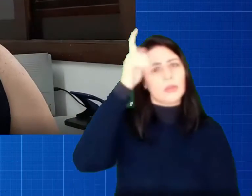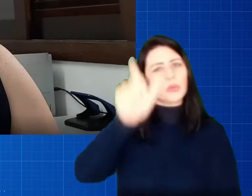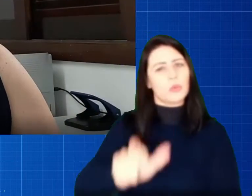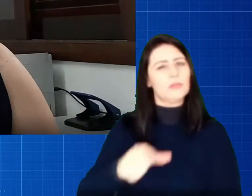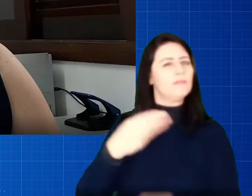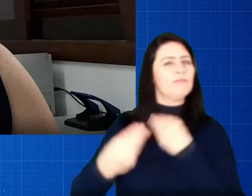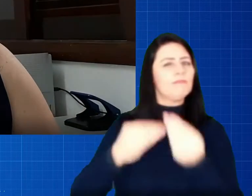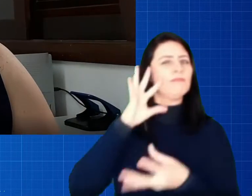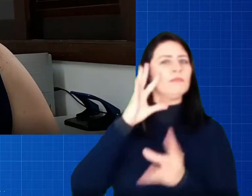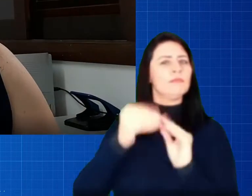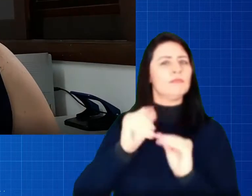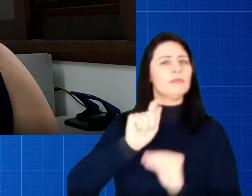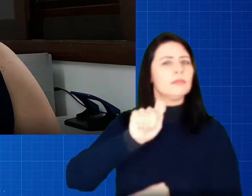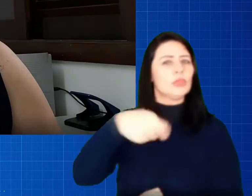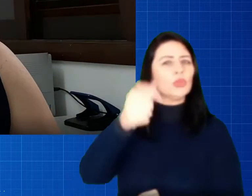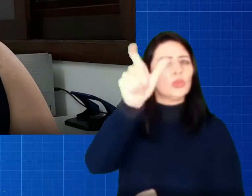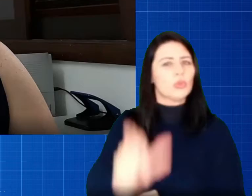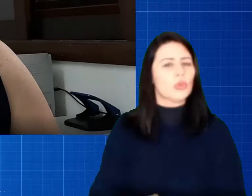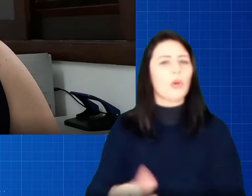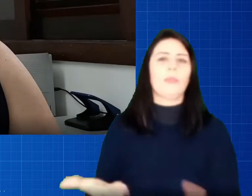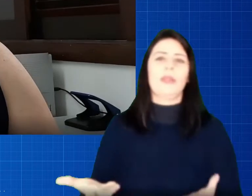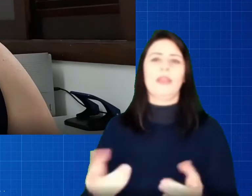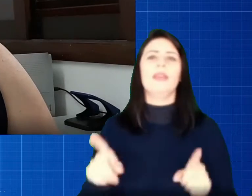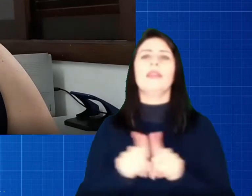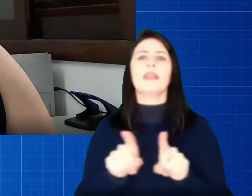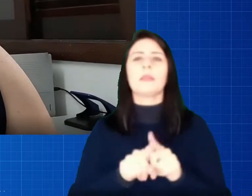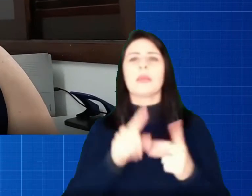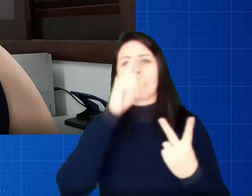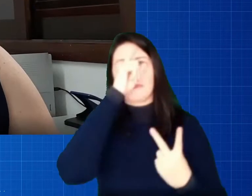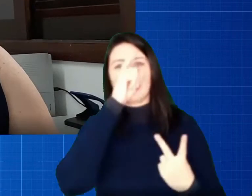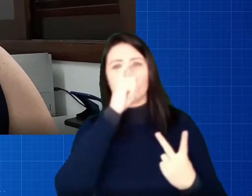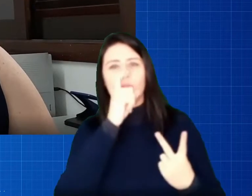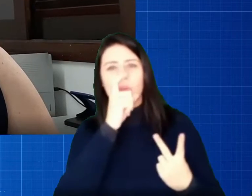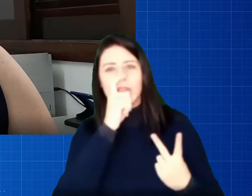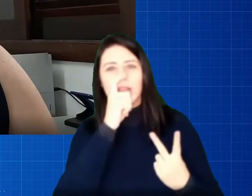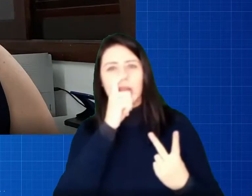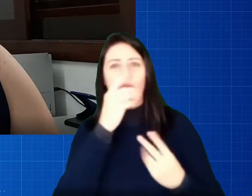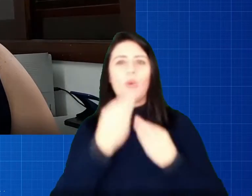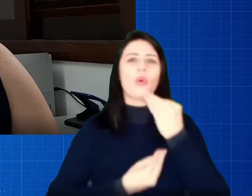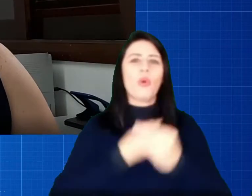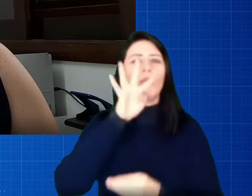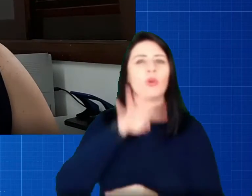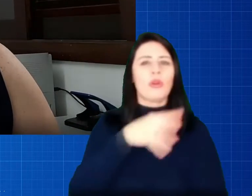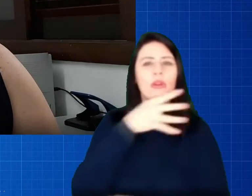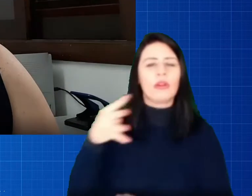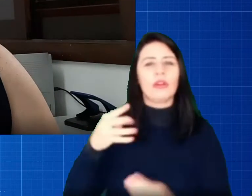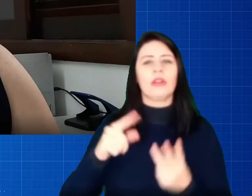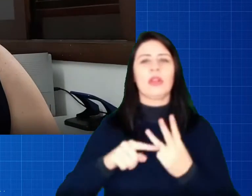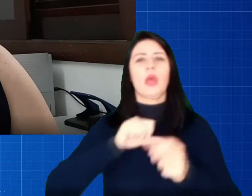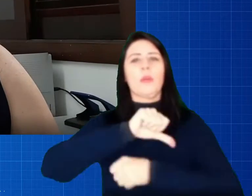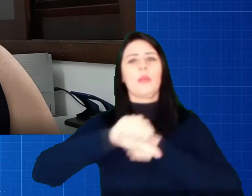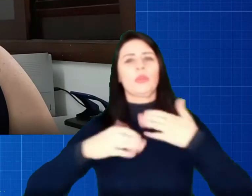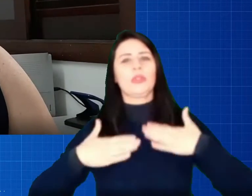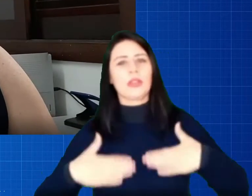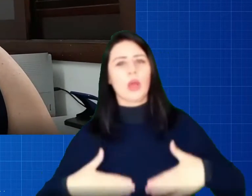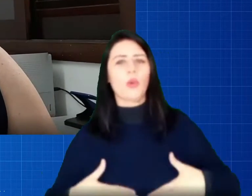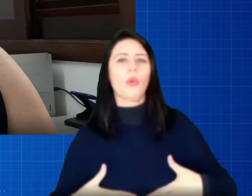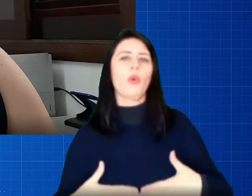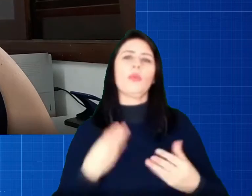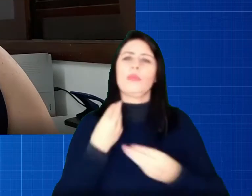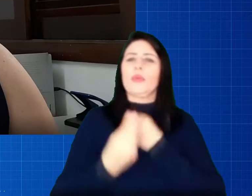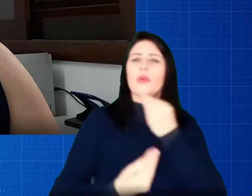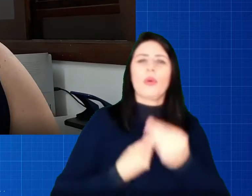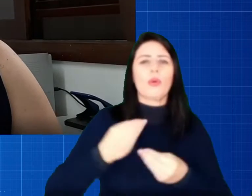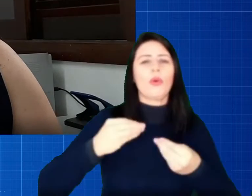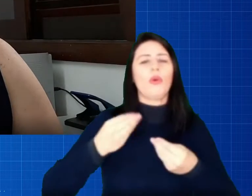outro. Dúvidas desde a parte de ciclo menstrual, mudanças do corpo em relação à